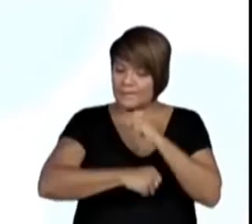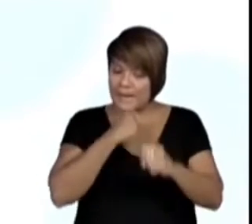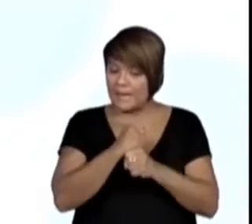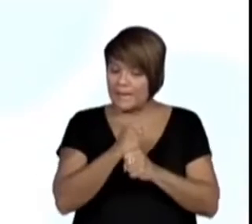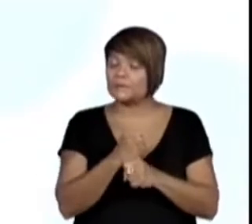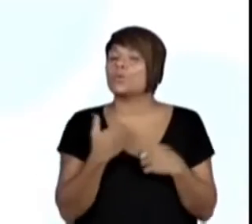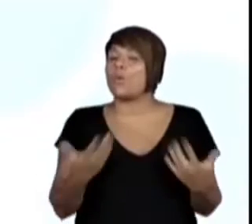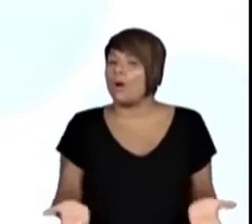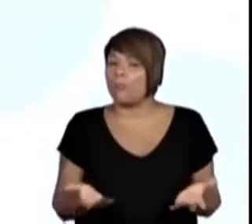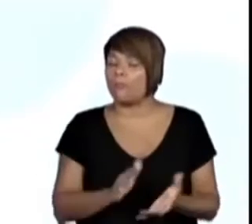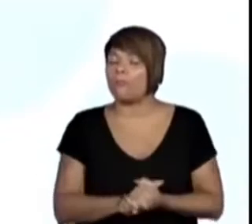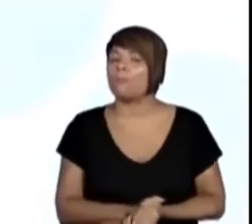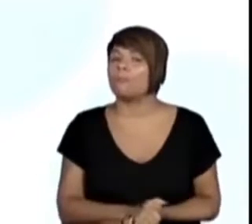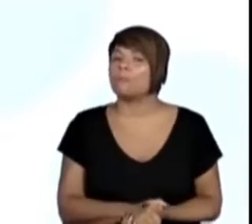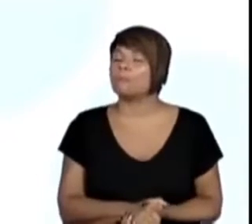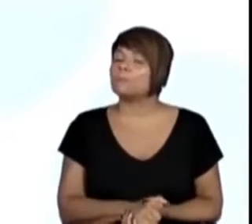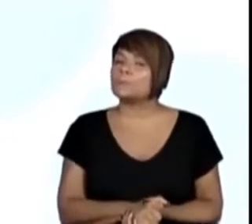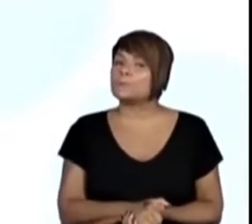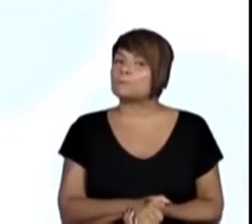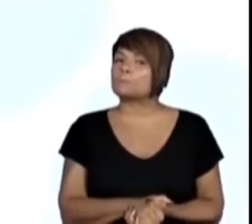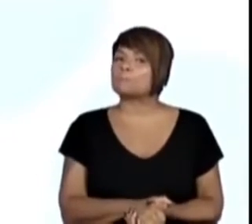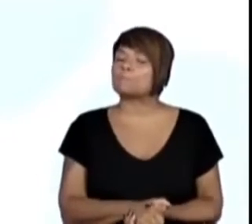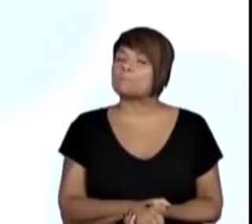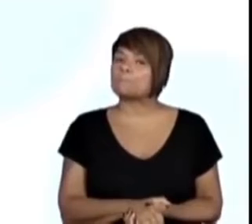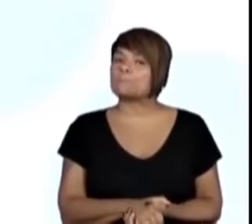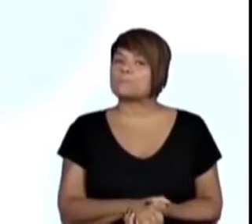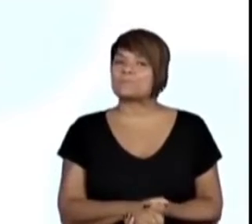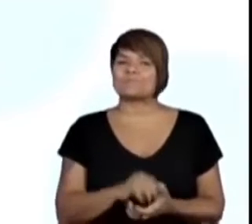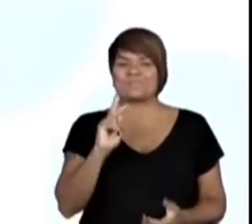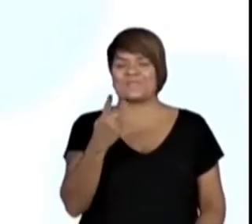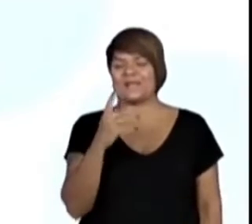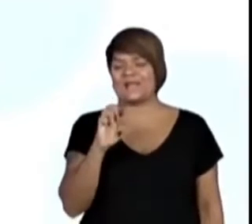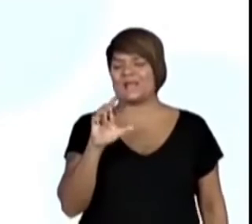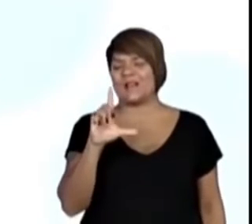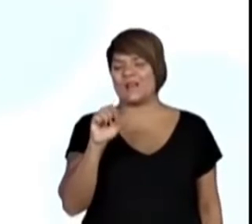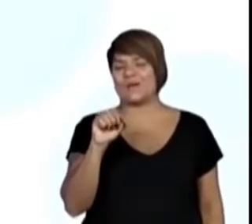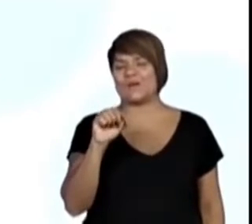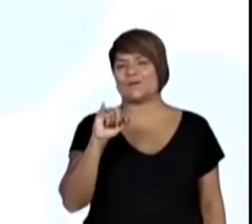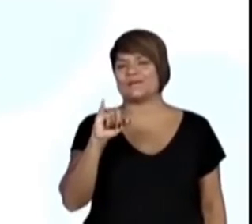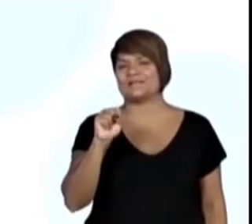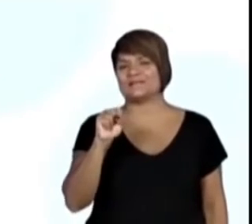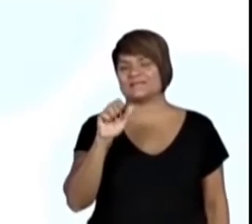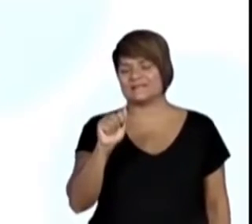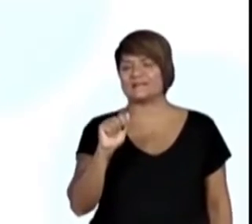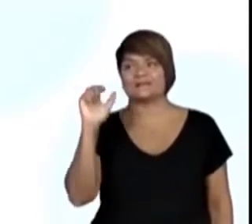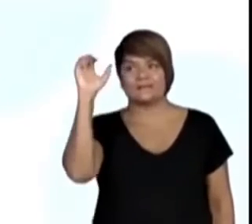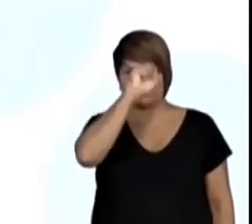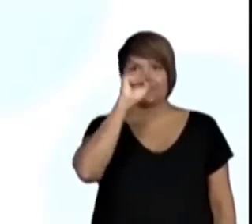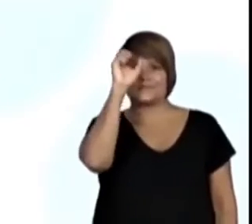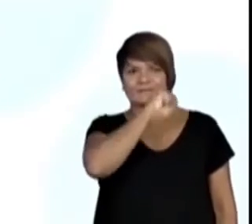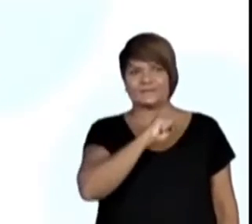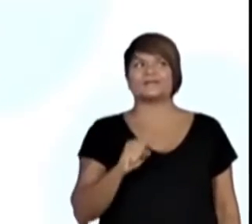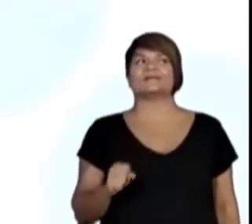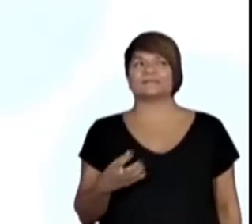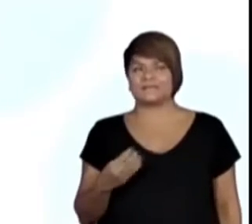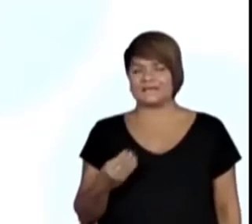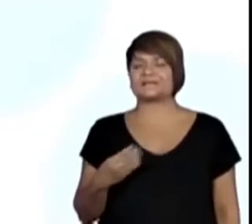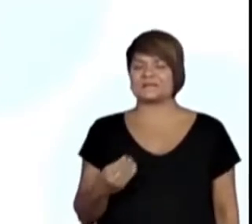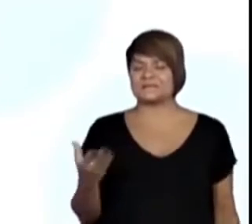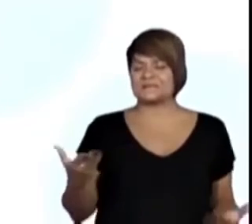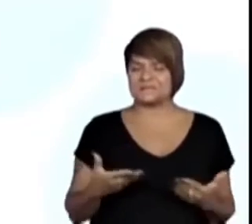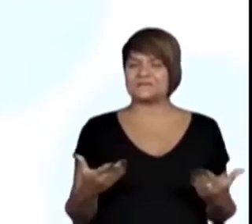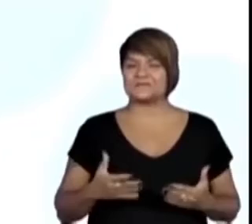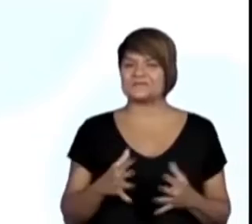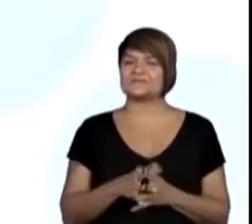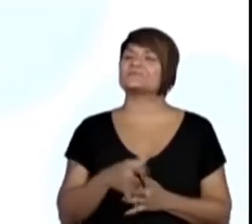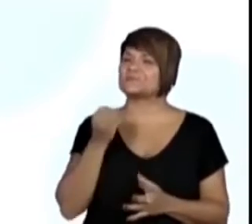nós estamos? A Heloísa está aprendendo bastante sobre o calendário hoje, né, Heloísa? Muito